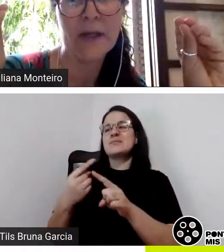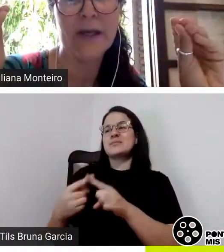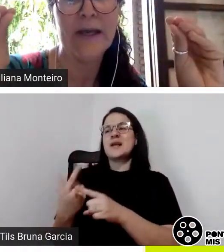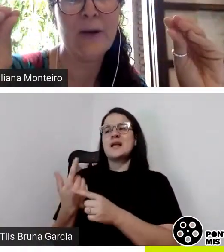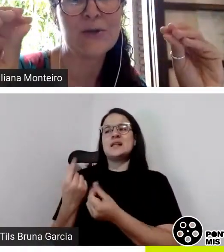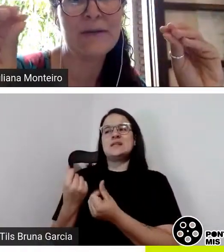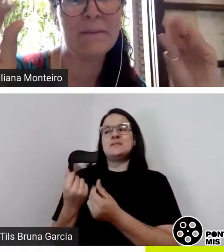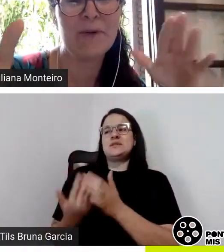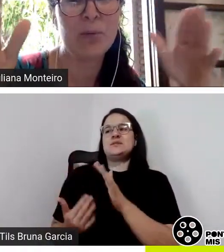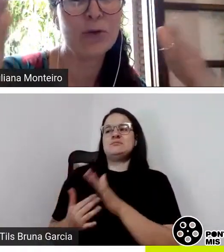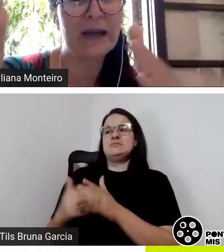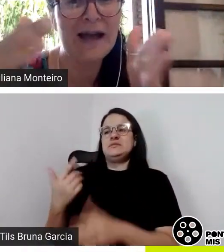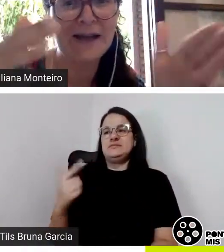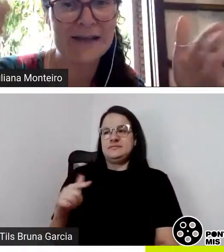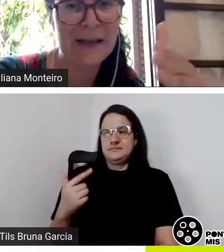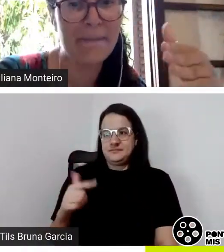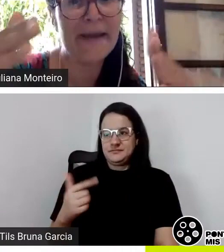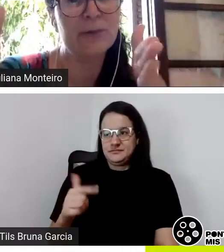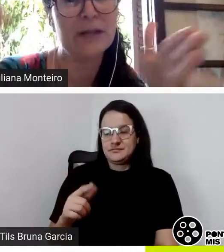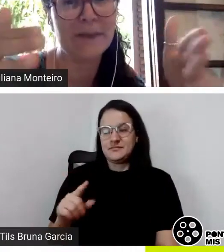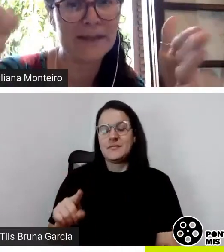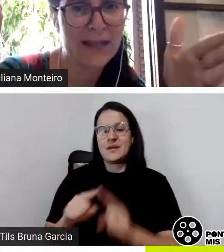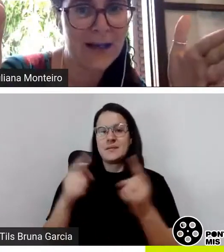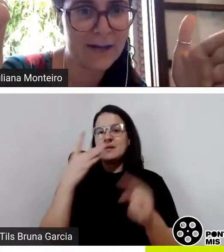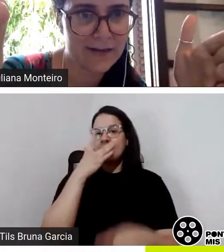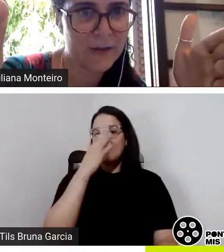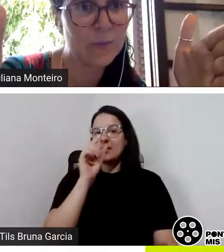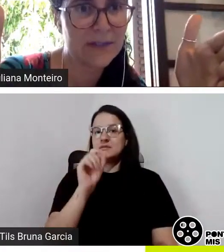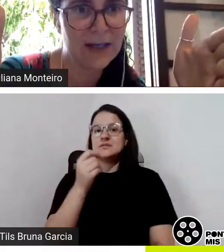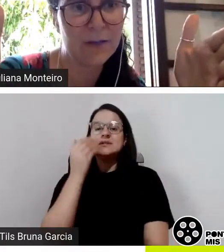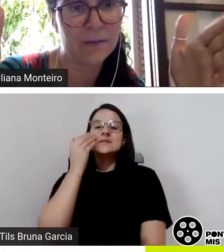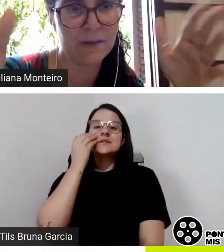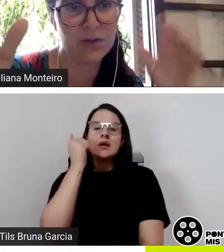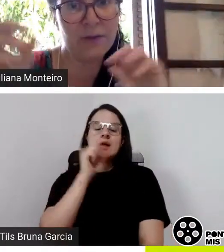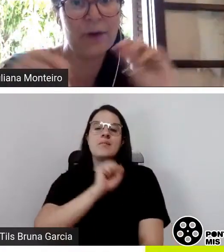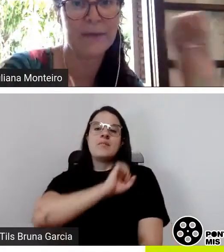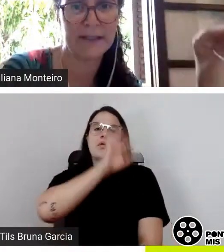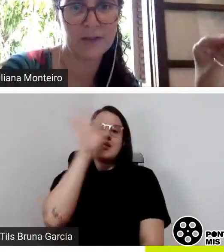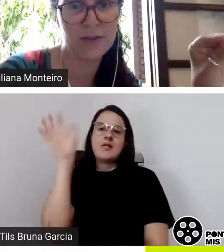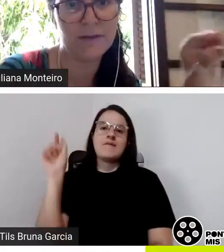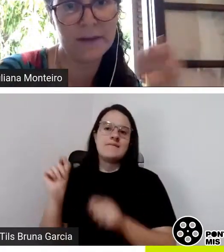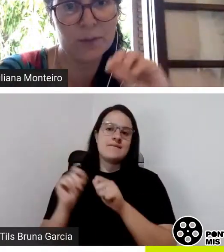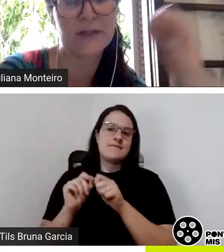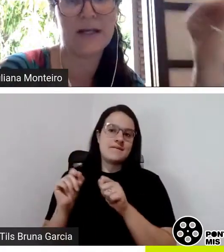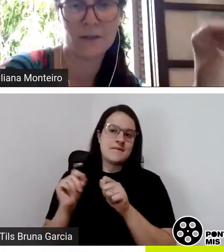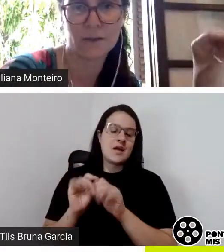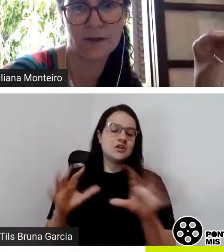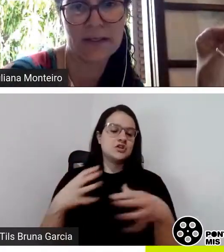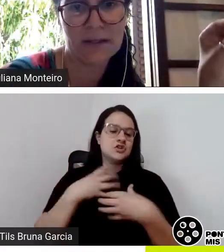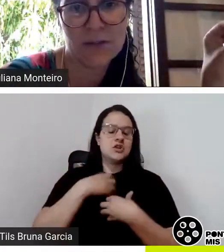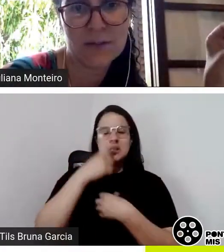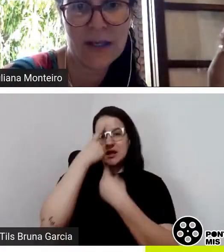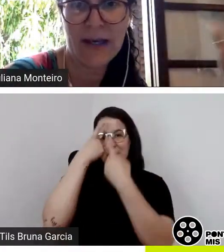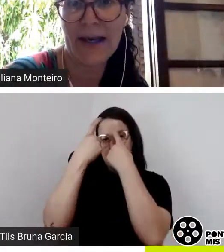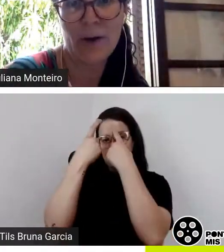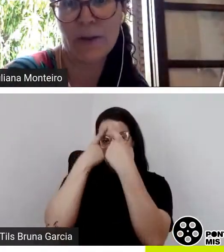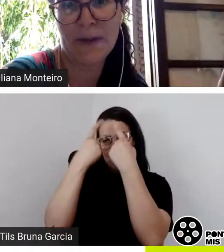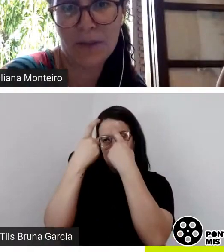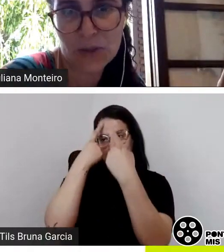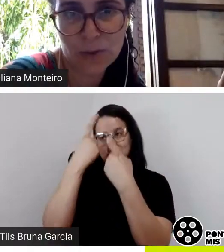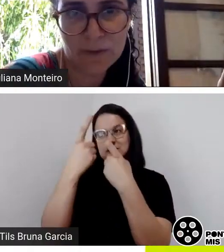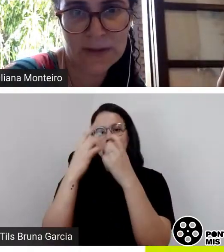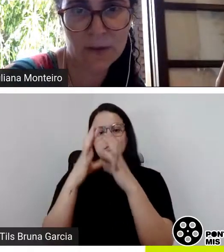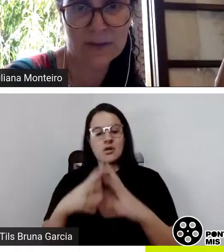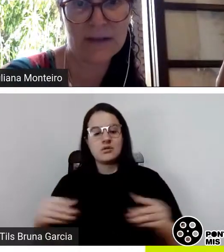de orçamento. Eu acho que burlar é saber ultrapassar esses obstáculos de forma criativa e buscar soluções criativas é